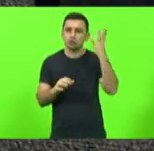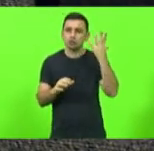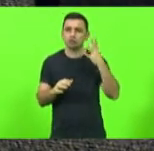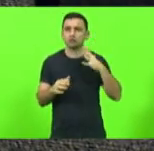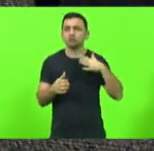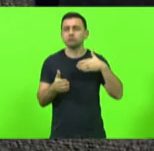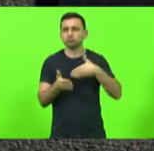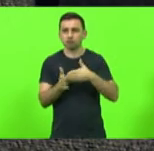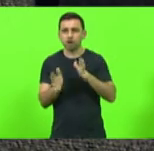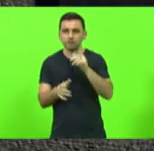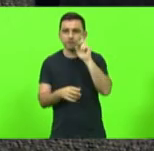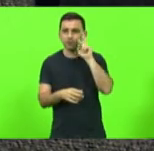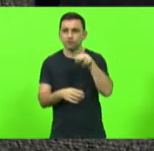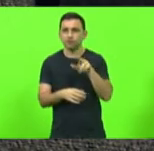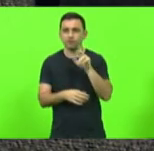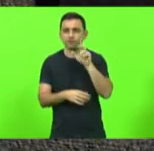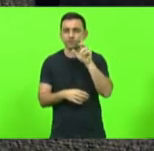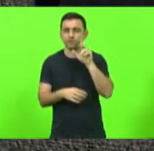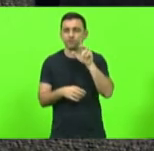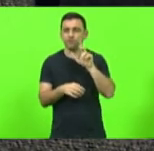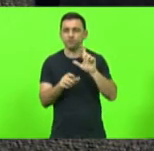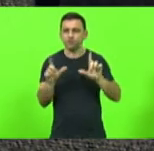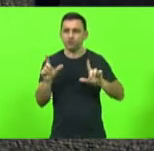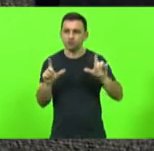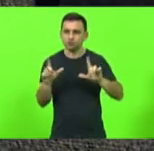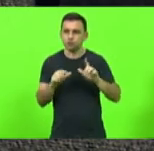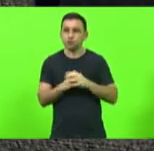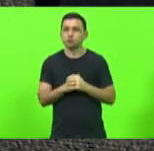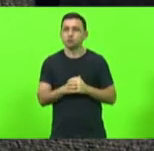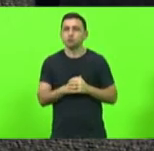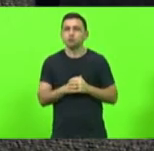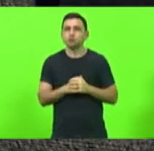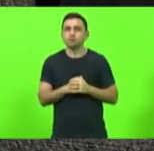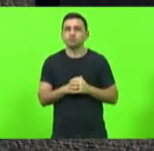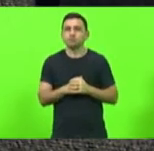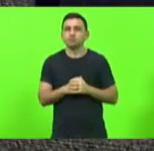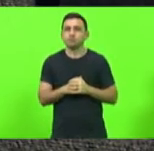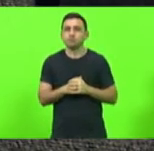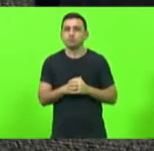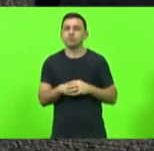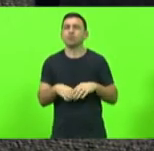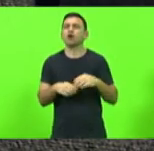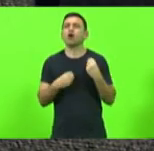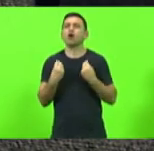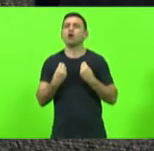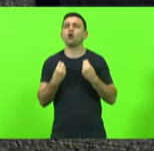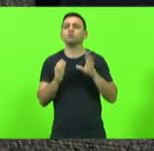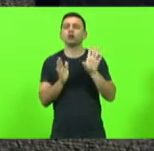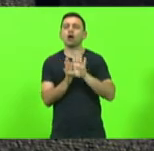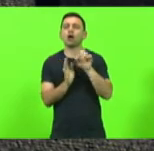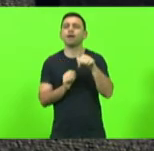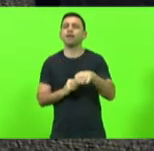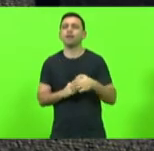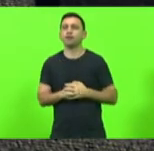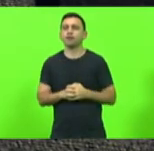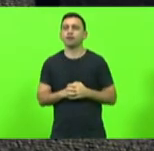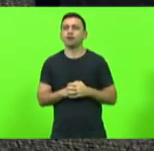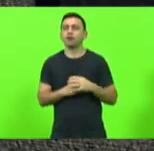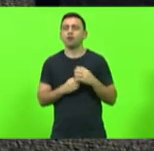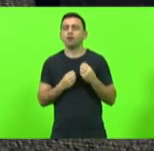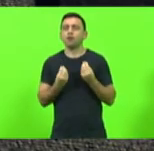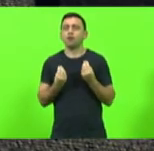vídeo. Então, nós somos também um movimento internacional. E como que a gente chegou aqui? Como que a gente chegou aqui